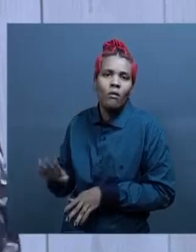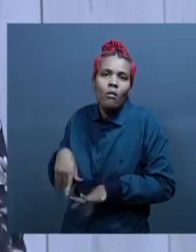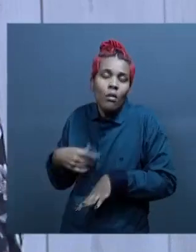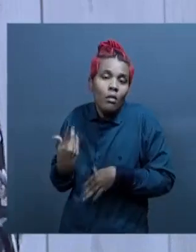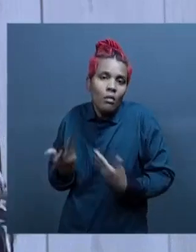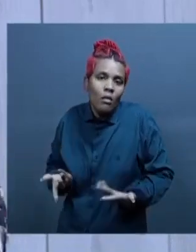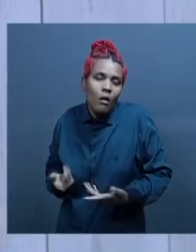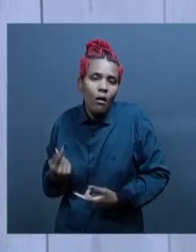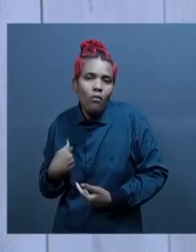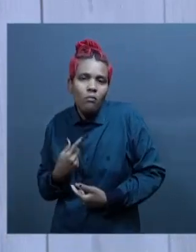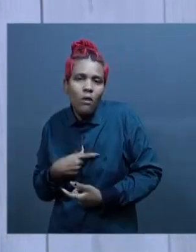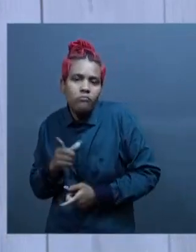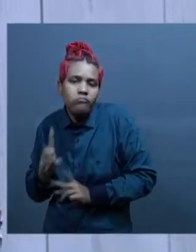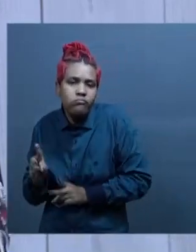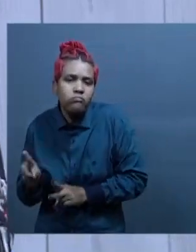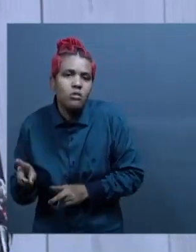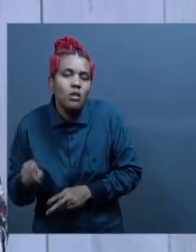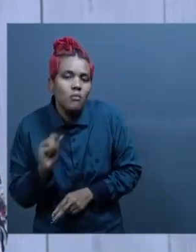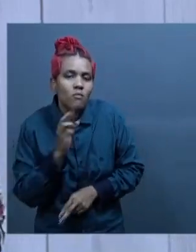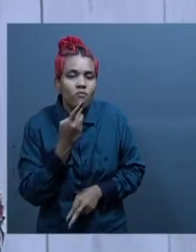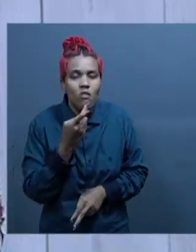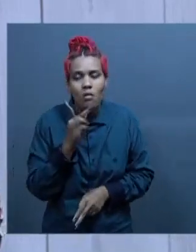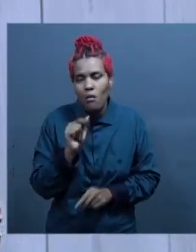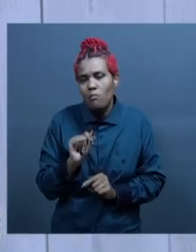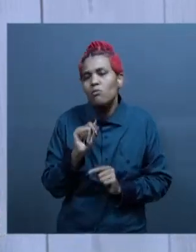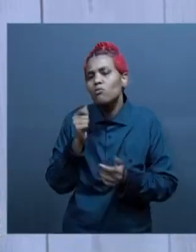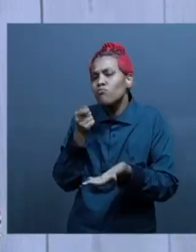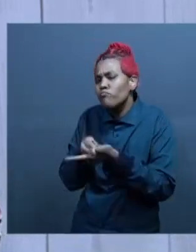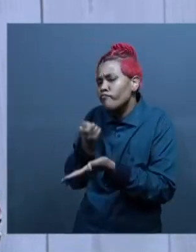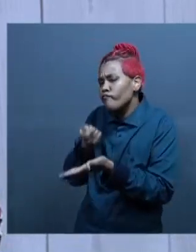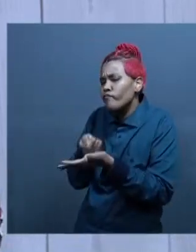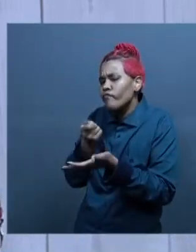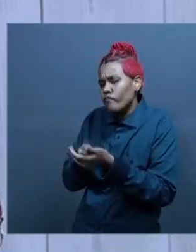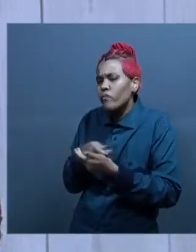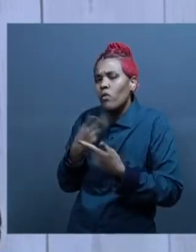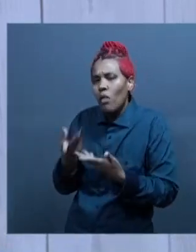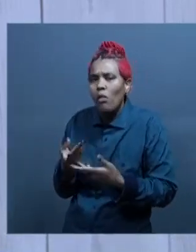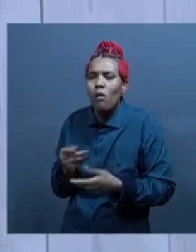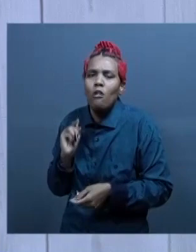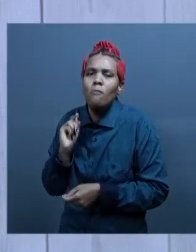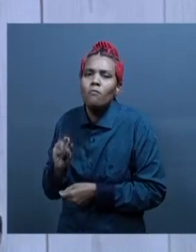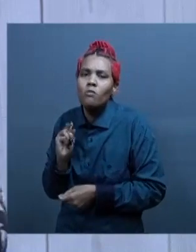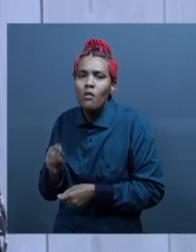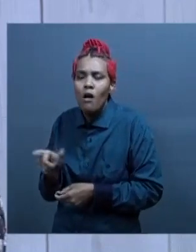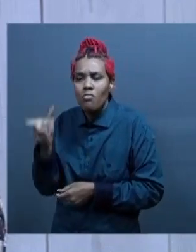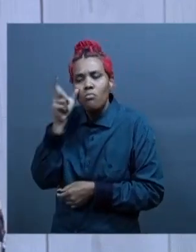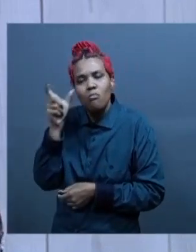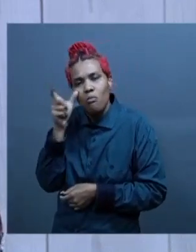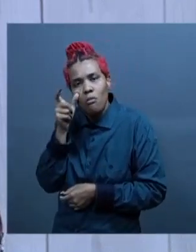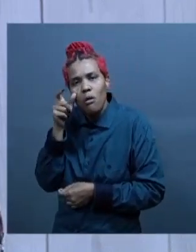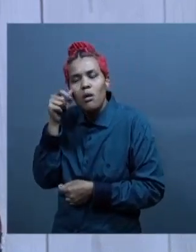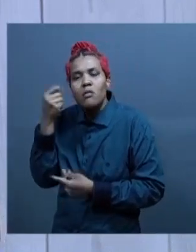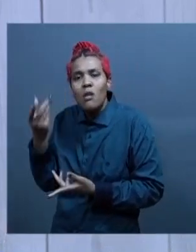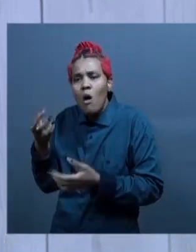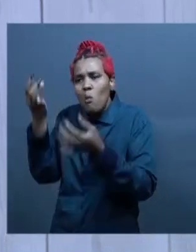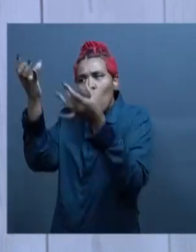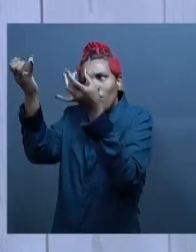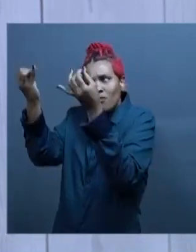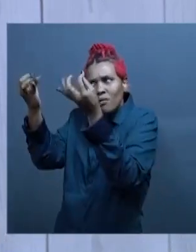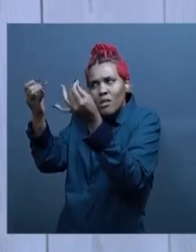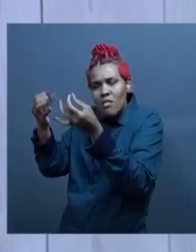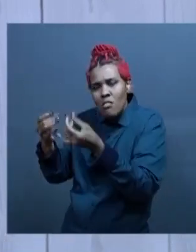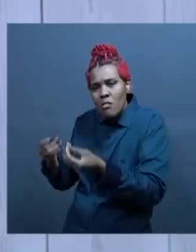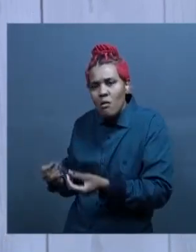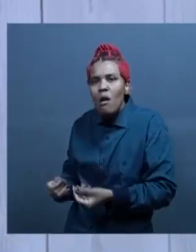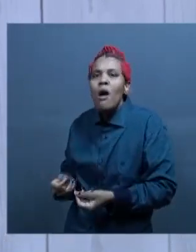sempre é recomenda insisti muito nessa questão do dá atenção aos detalhes no na